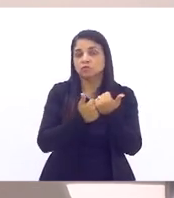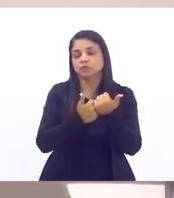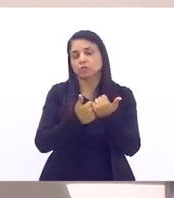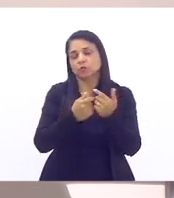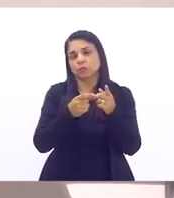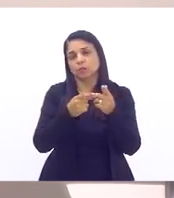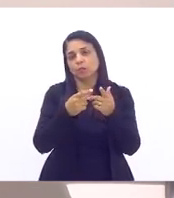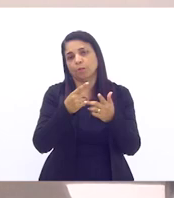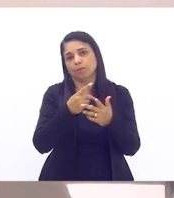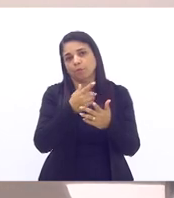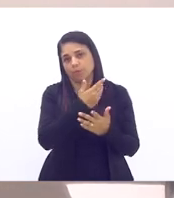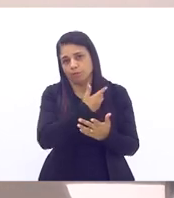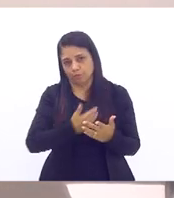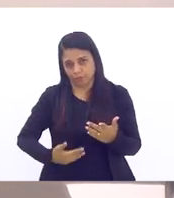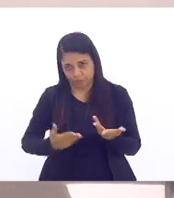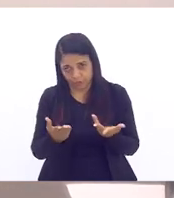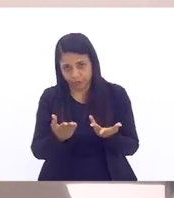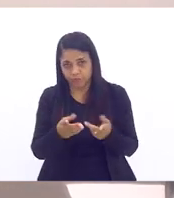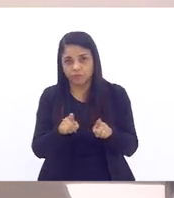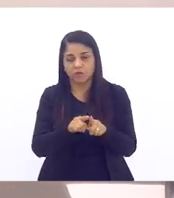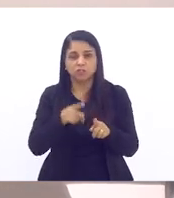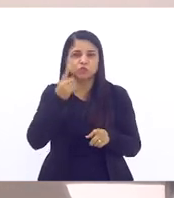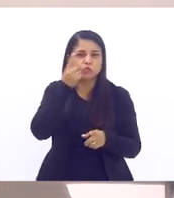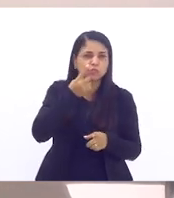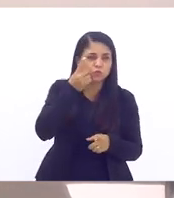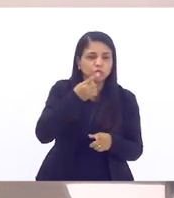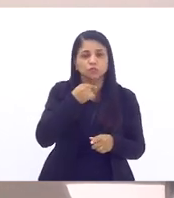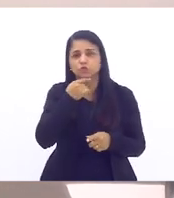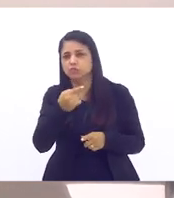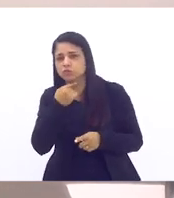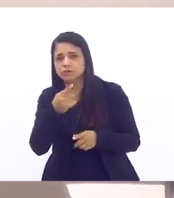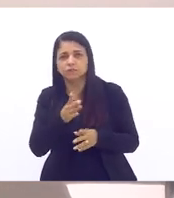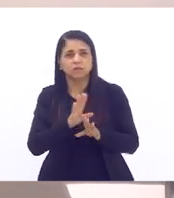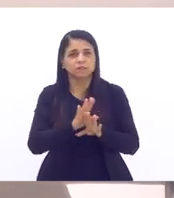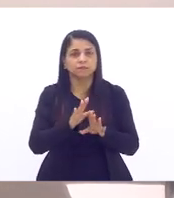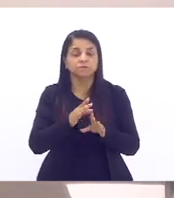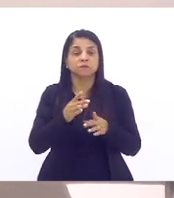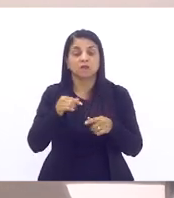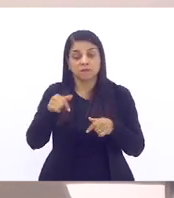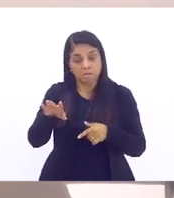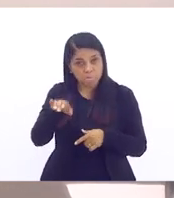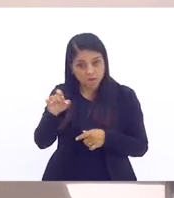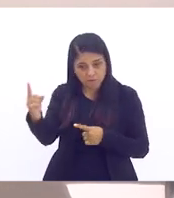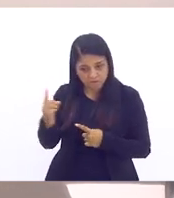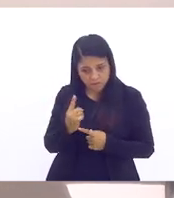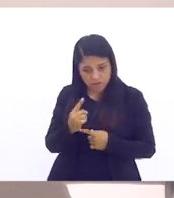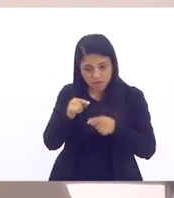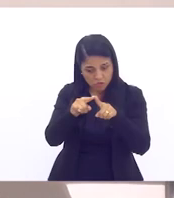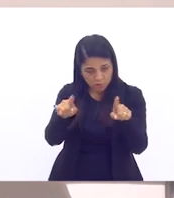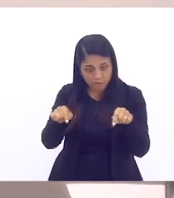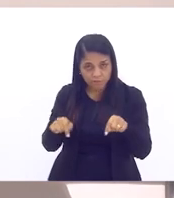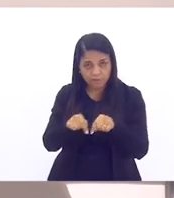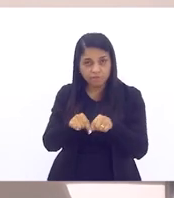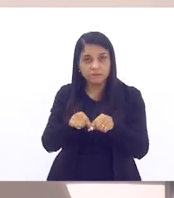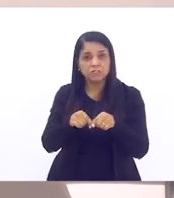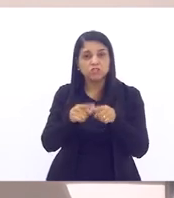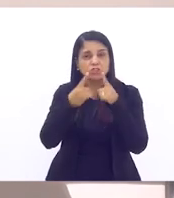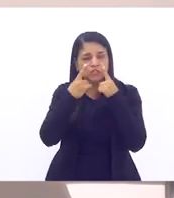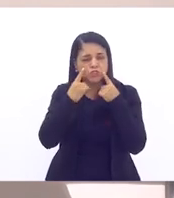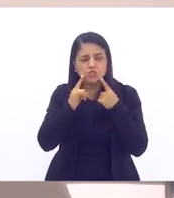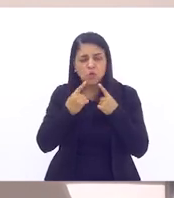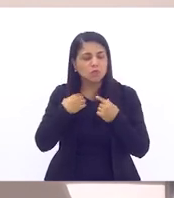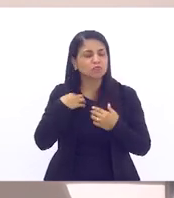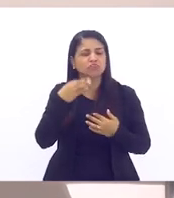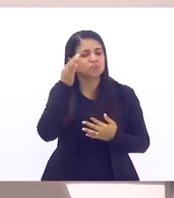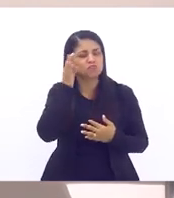de dúvidas para chorar mas vem aqui no gabinete vem aqui na comissão fala assim eu